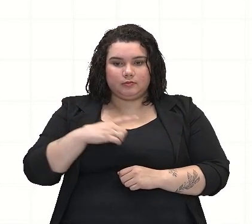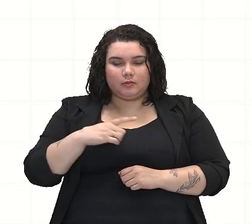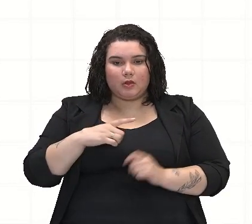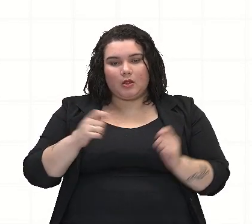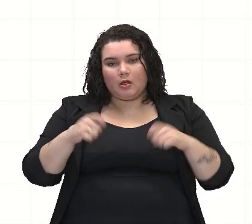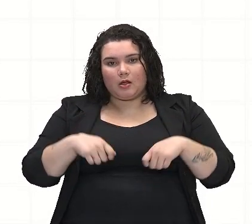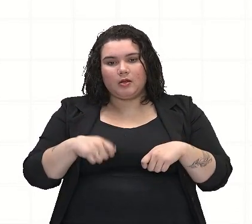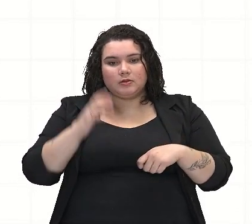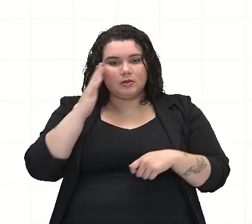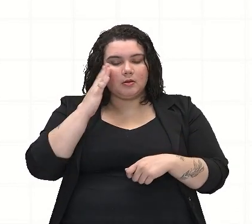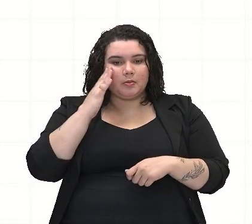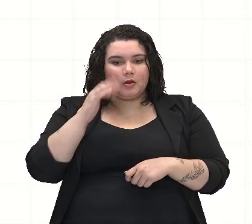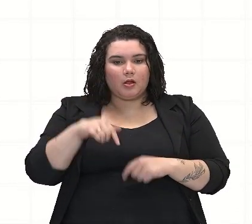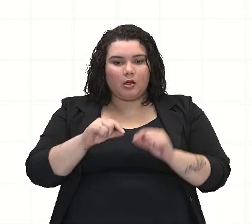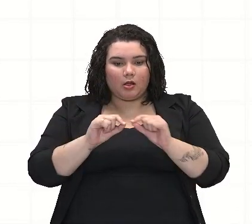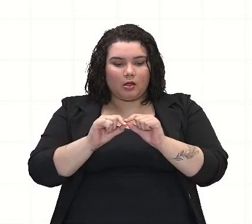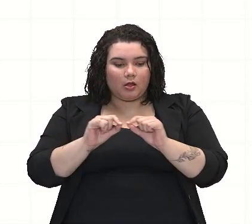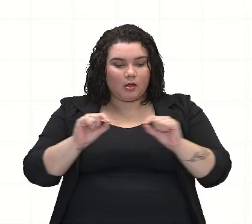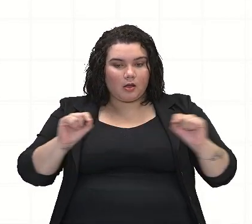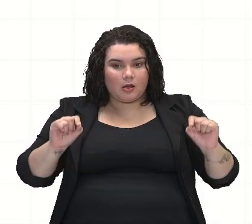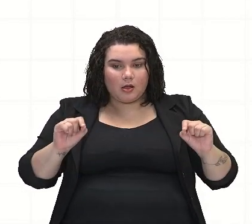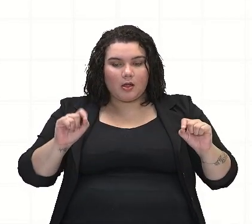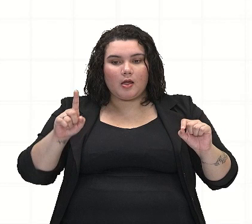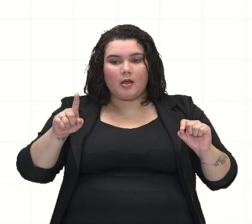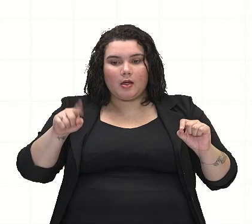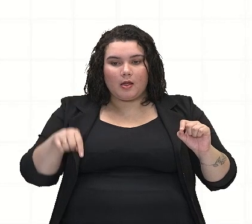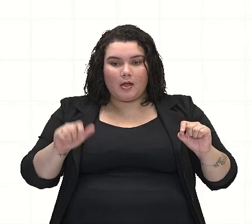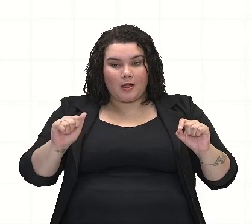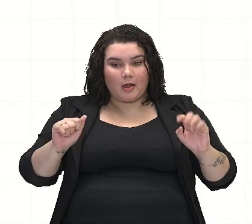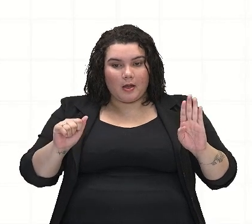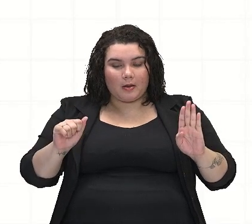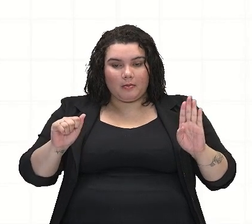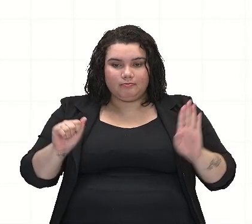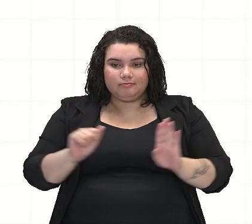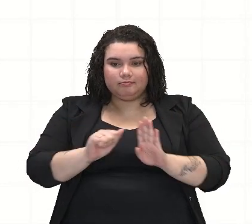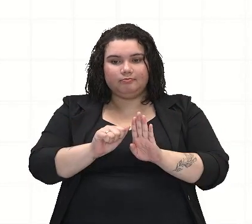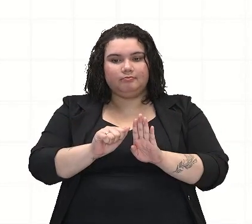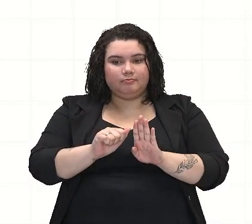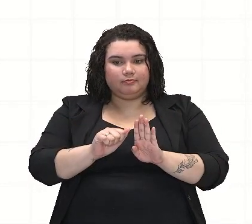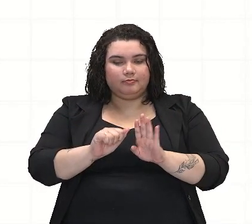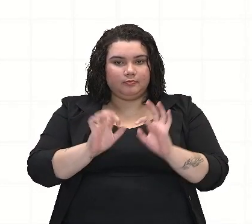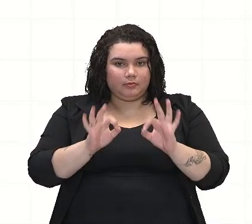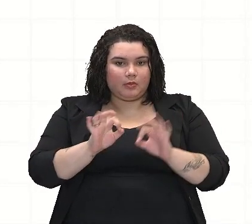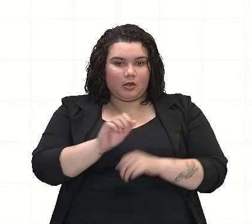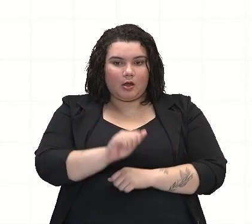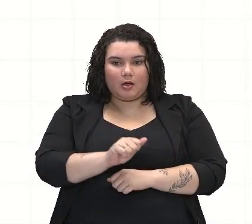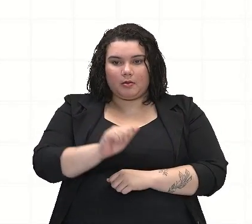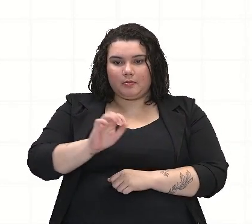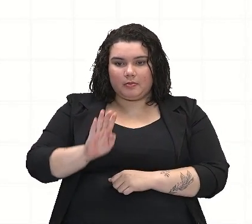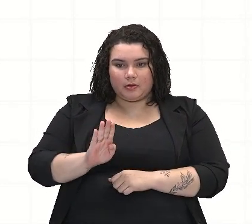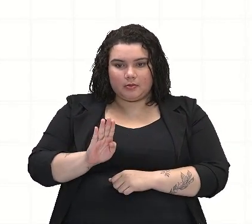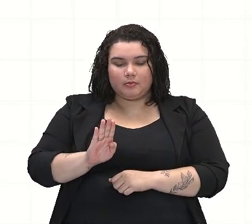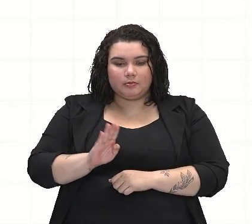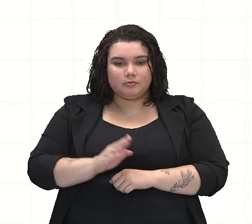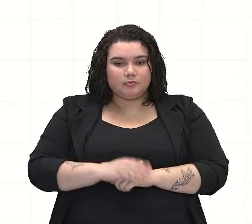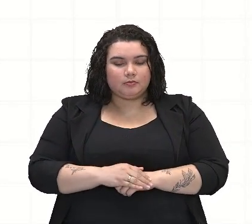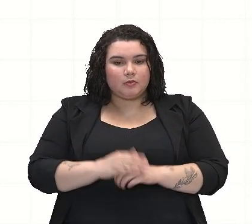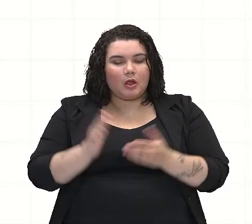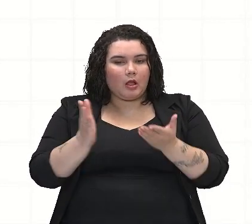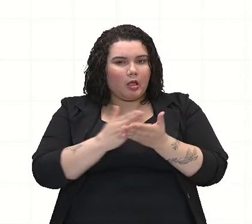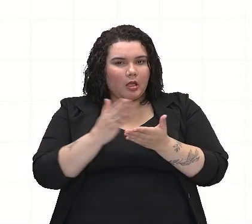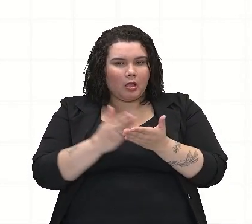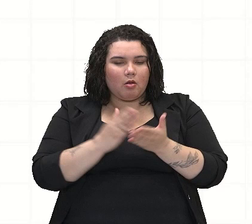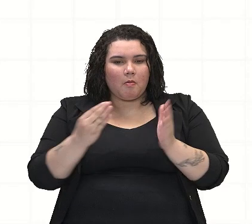posso dizer, então, que esse segmento é o segmento AB. Tá? E em muitos livros, né, é